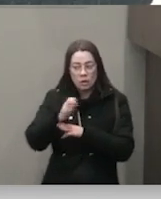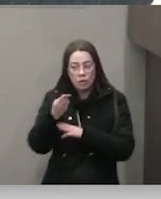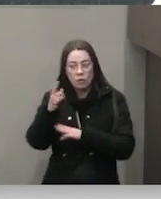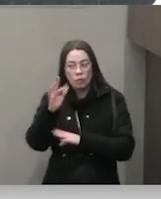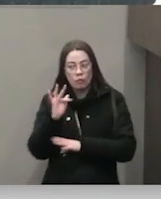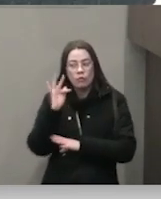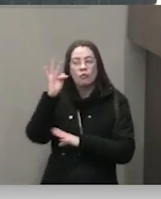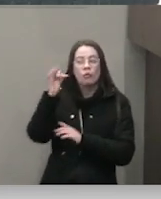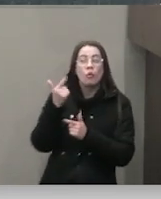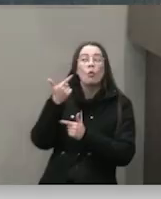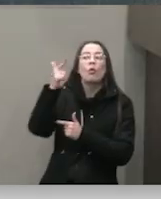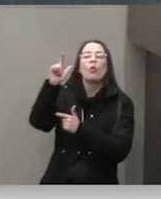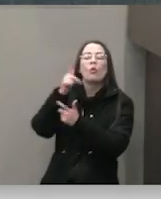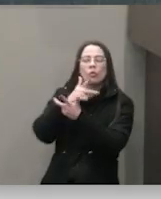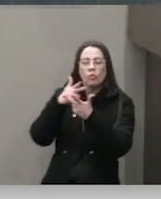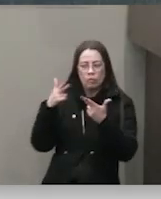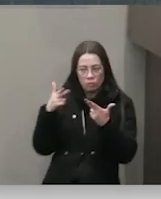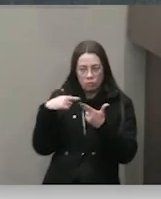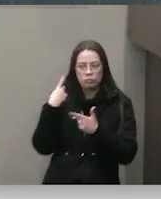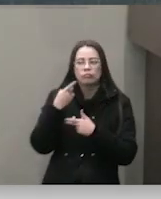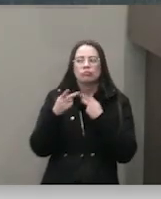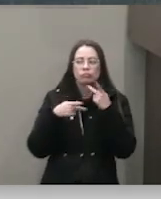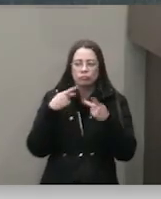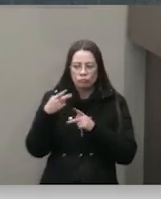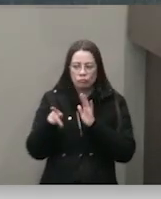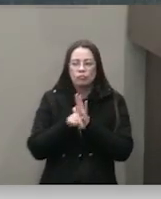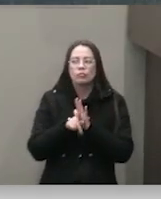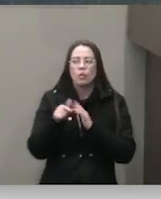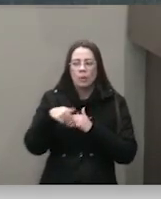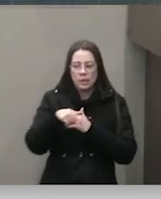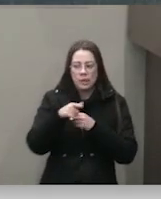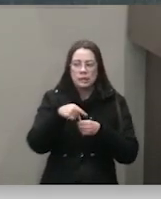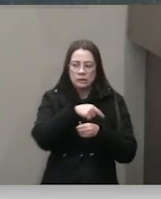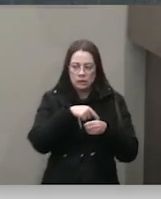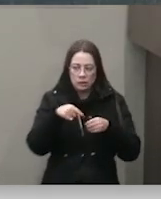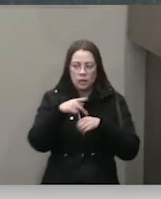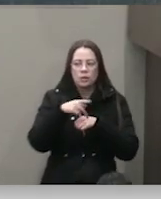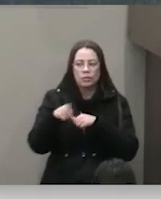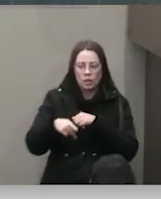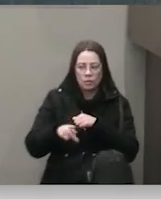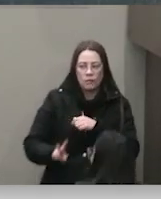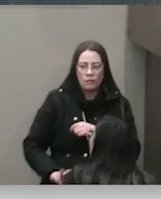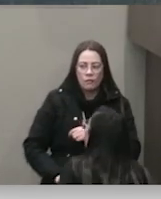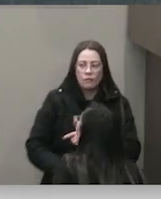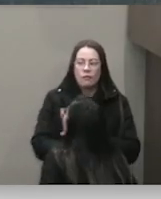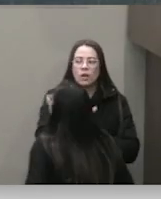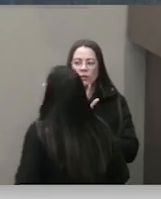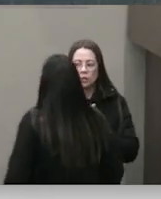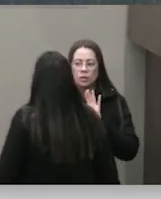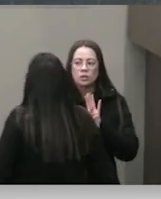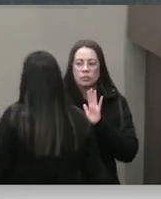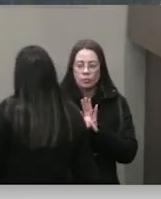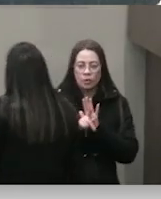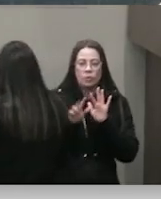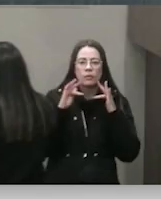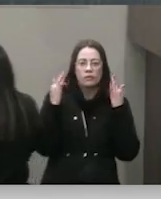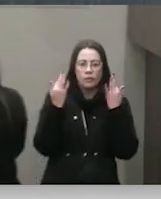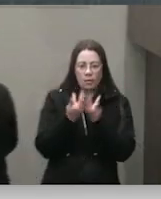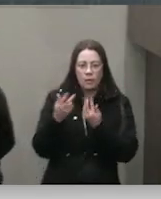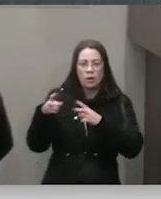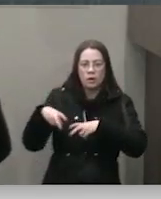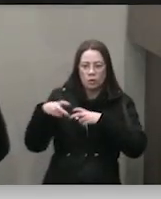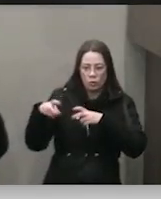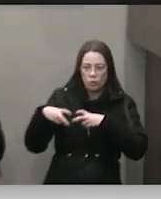federais, aí é outra coisa, né? Aqui nós estamos tratando do nosso município, que valorize os nossos agricultores familiares.